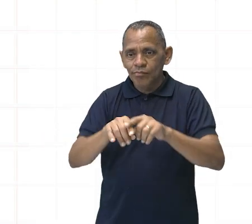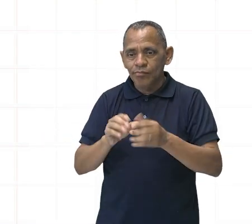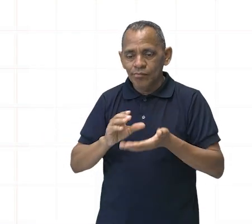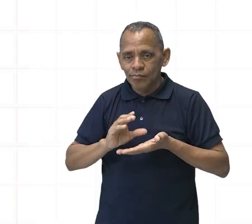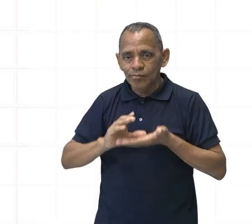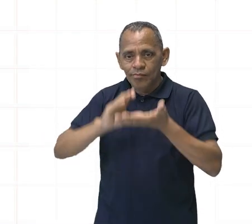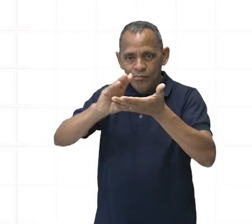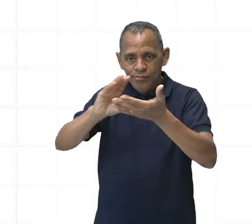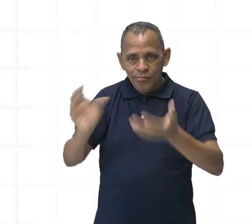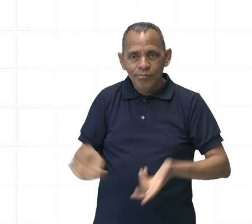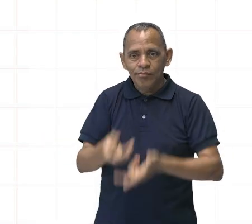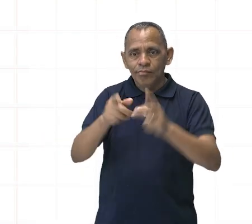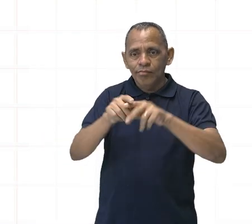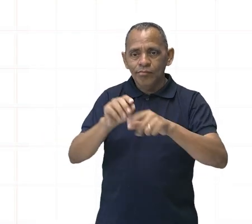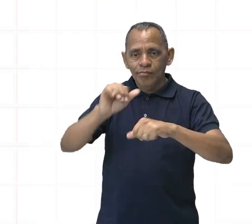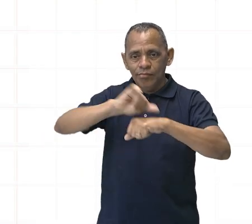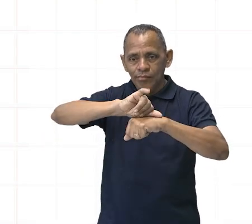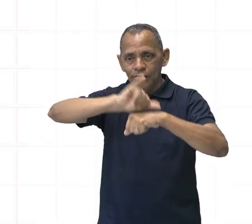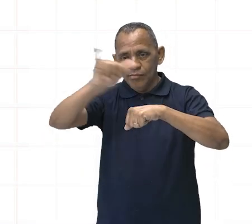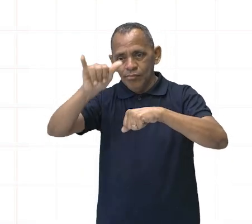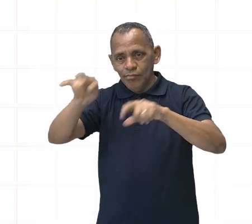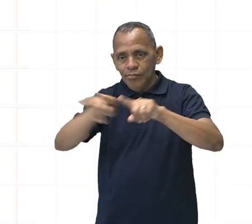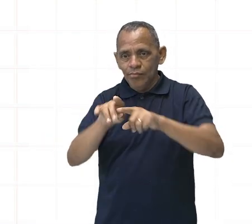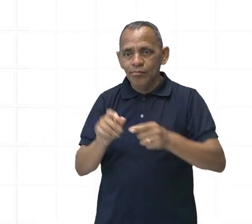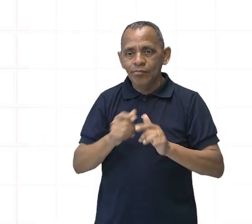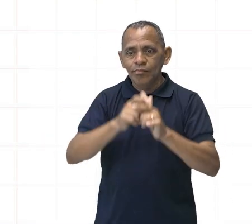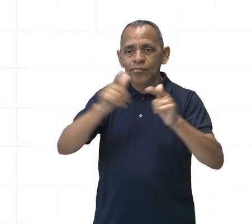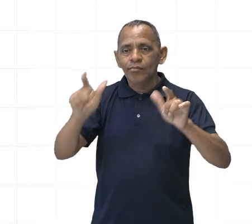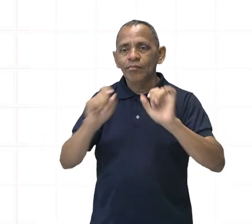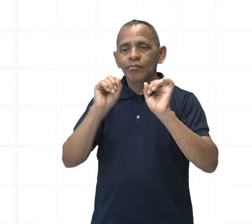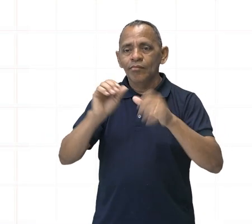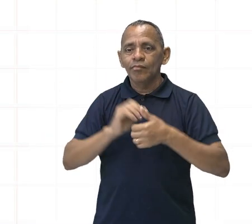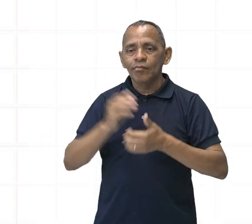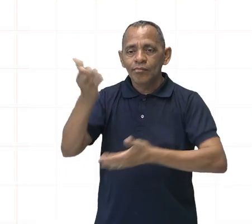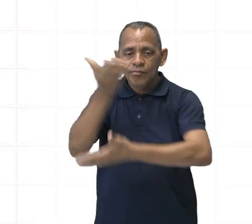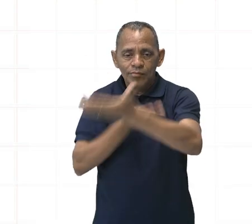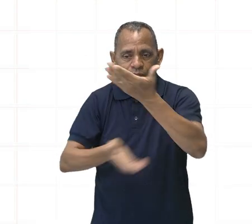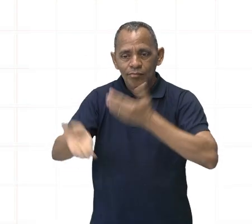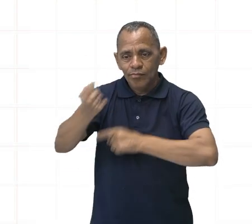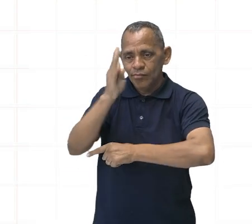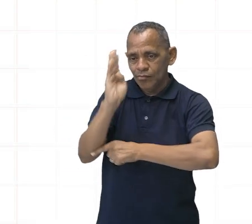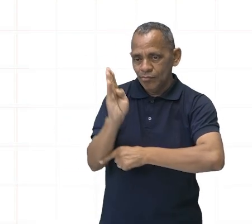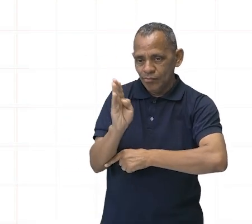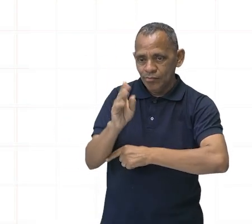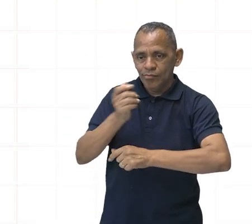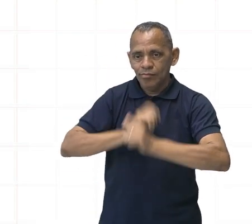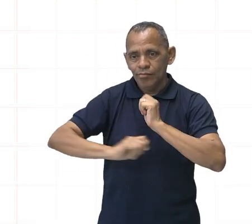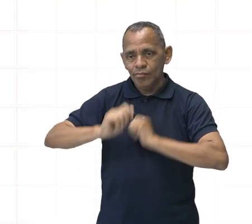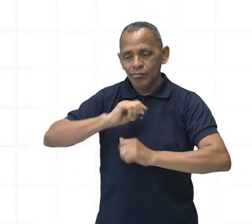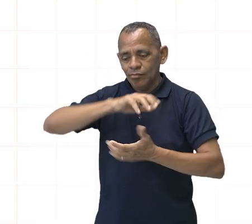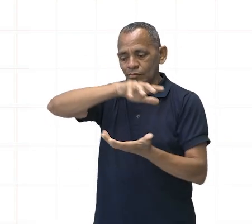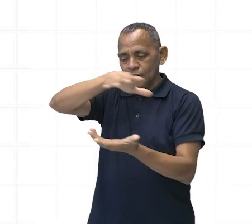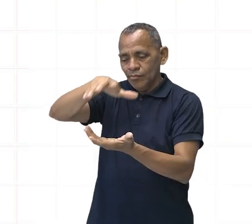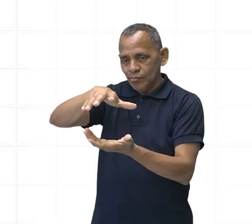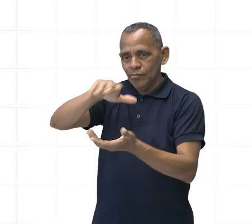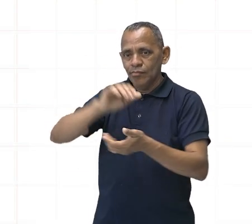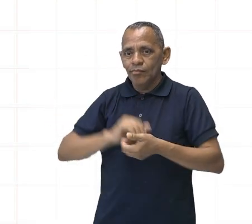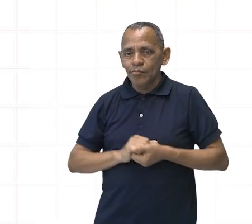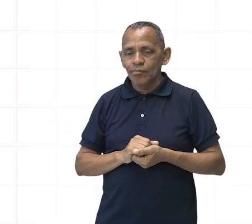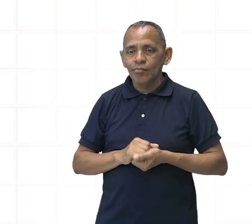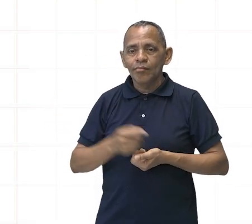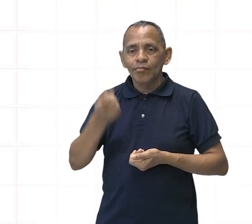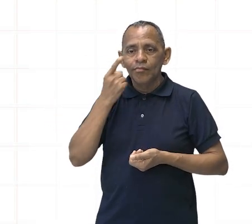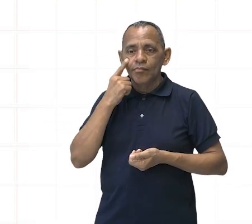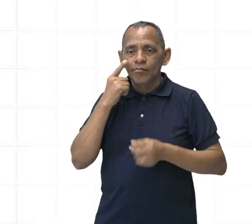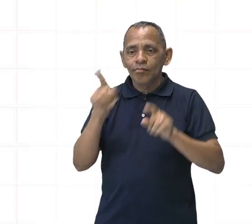à exportação, aumentando a integração do Brasil na economia global. Vamos observar